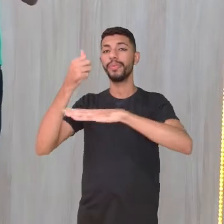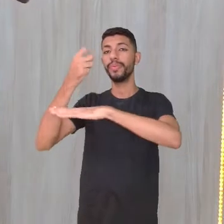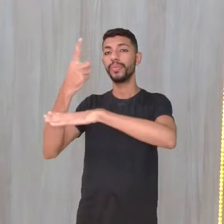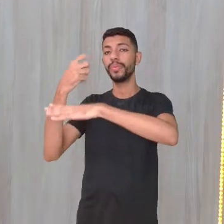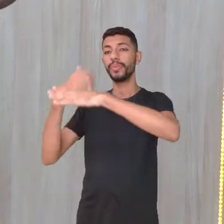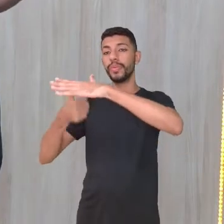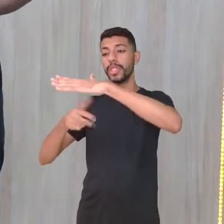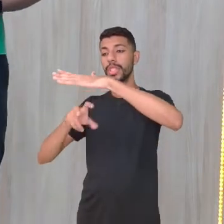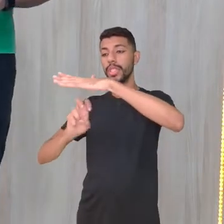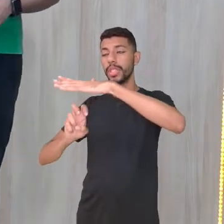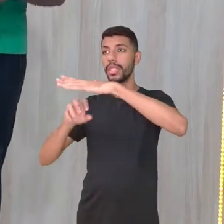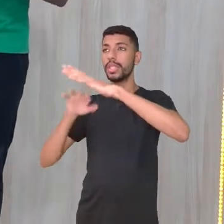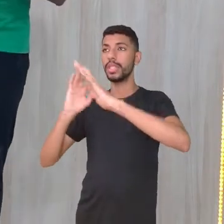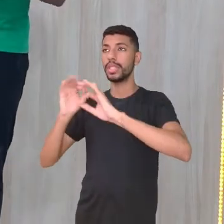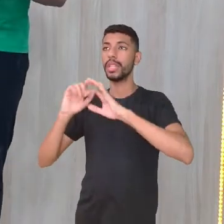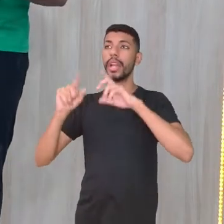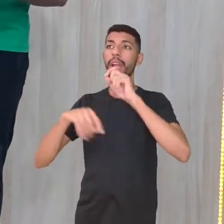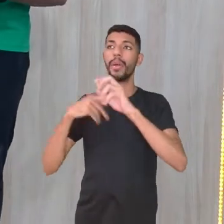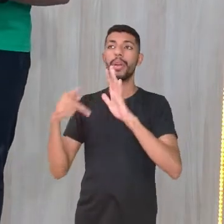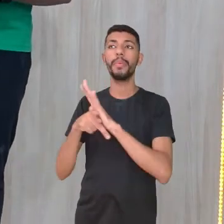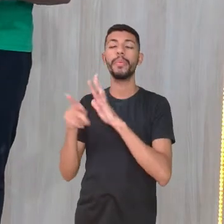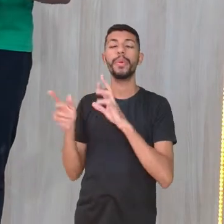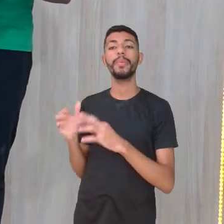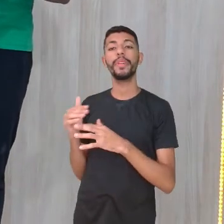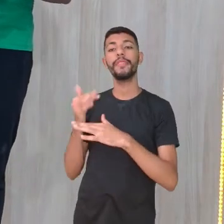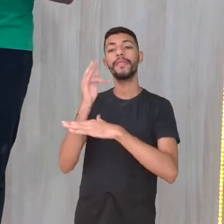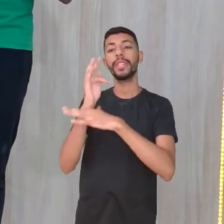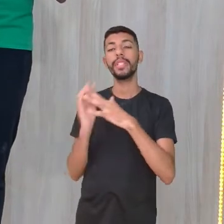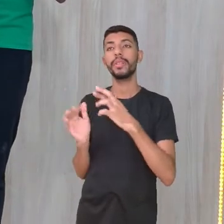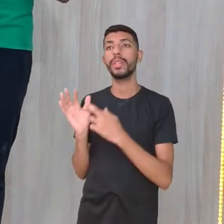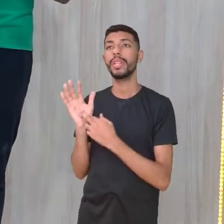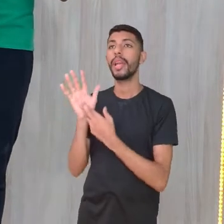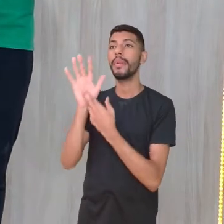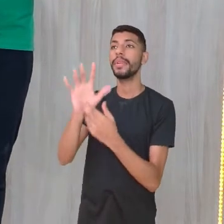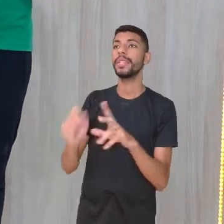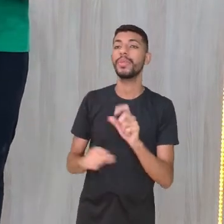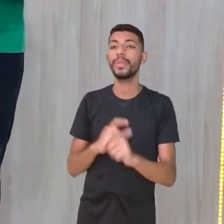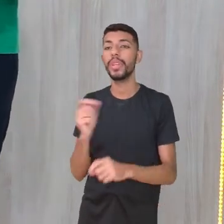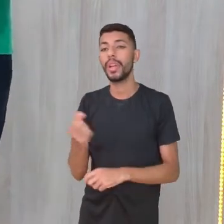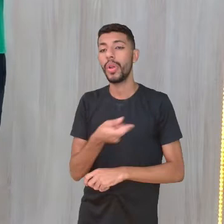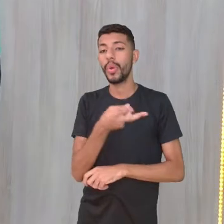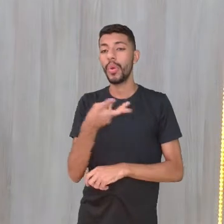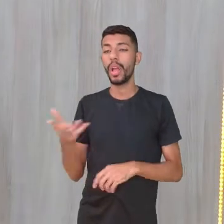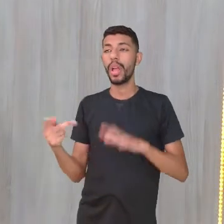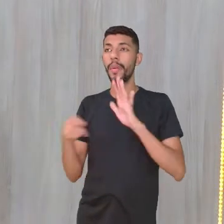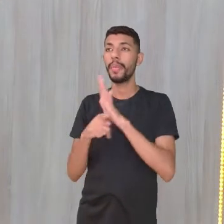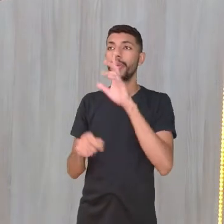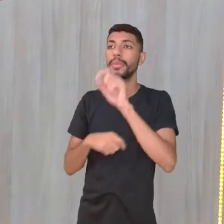é a fração que representa a quantidade de iogurtes de coco